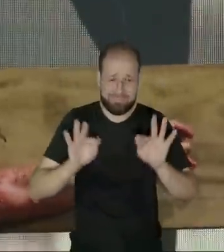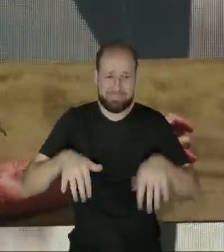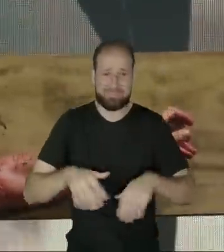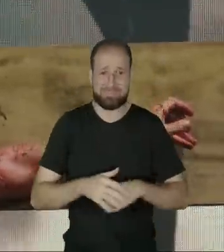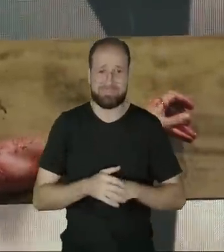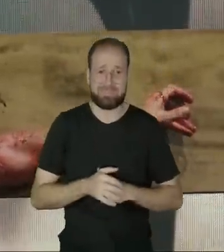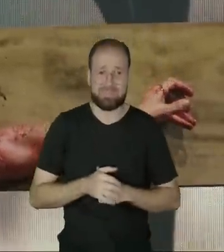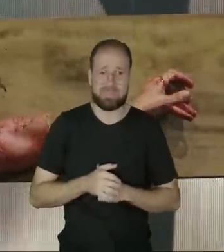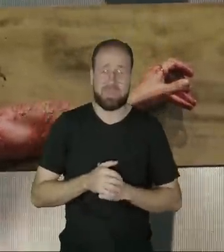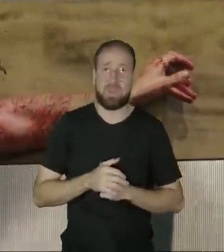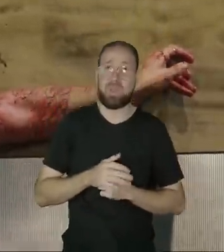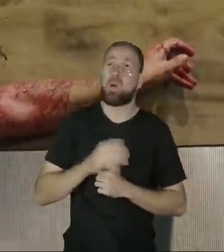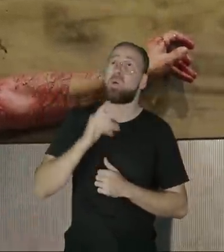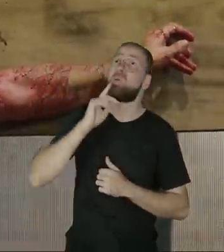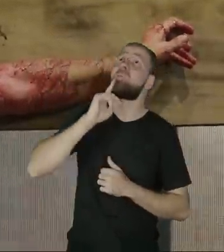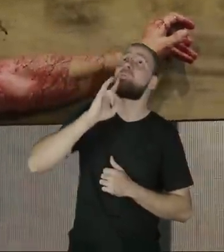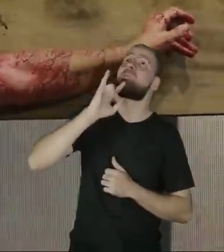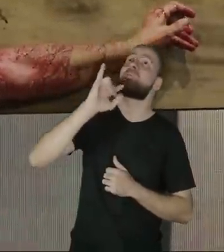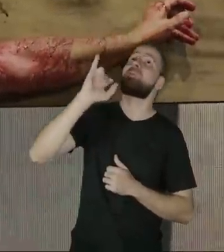Oh, Pai.